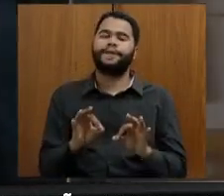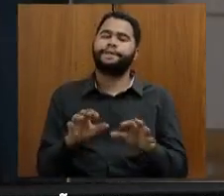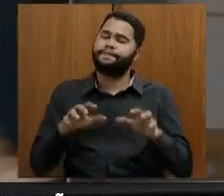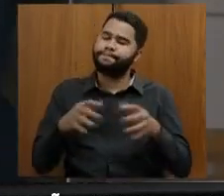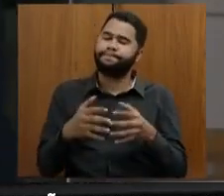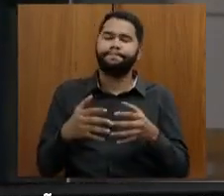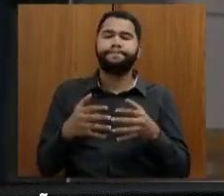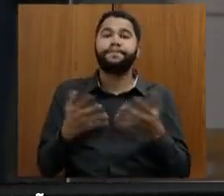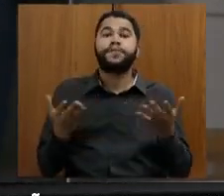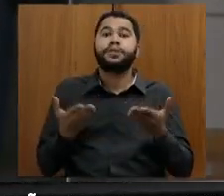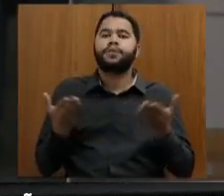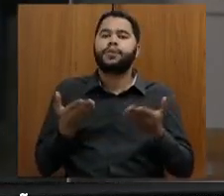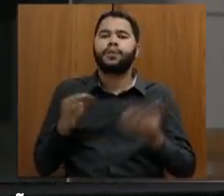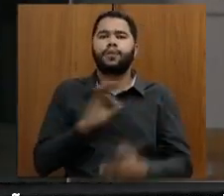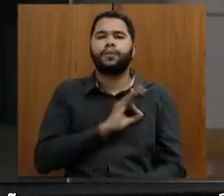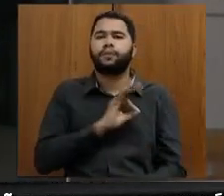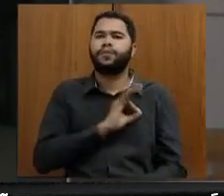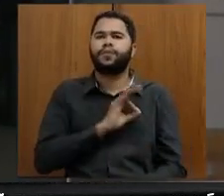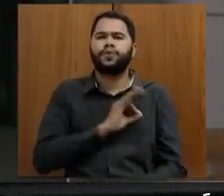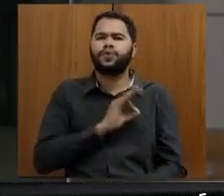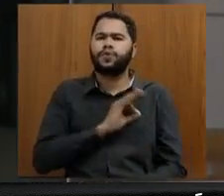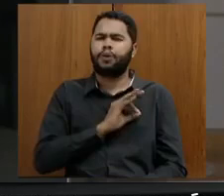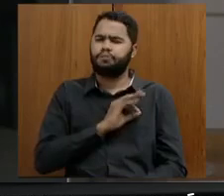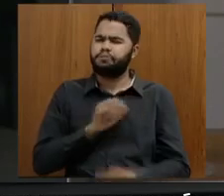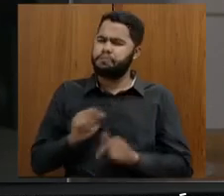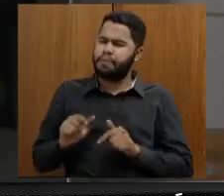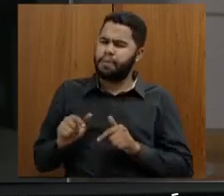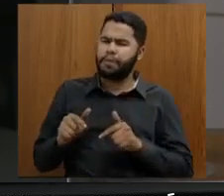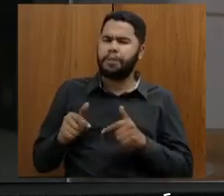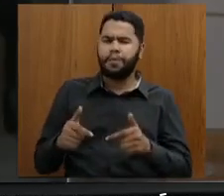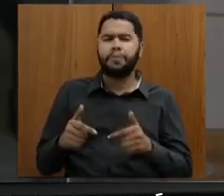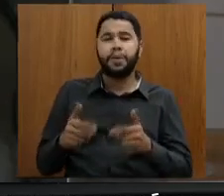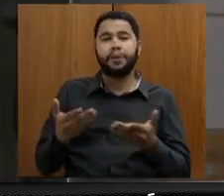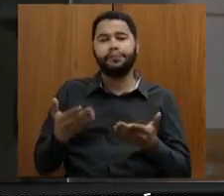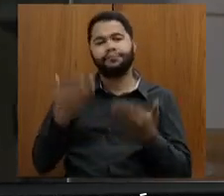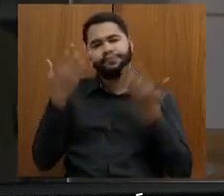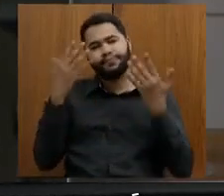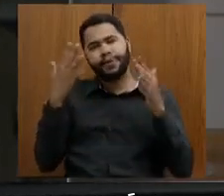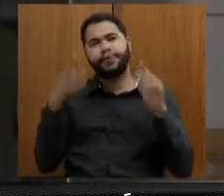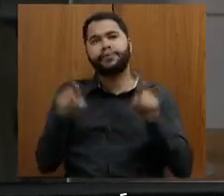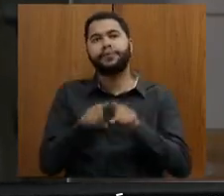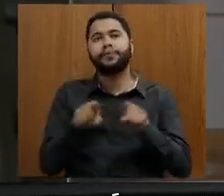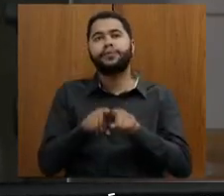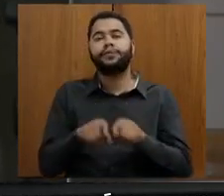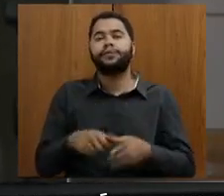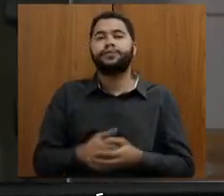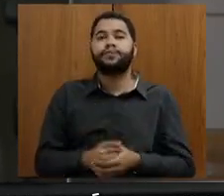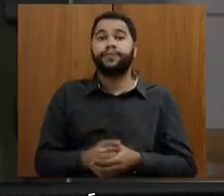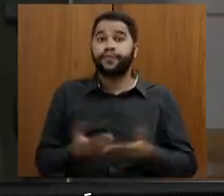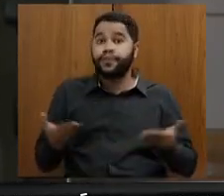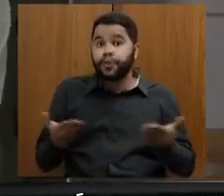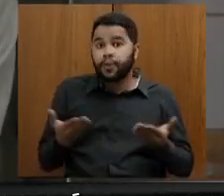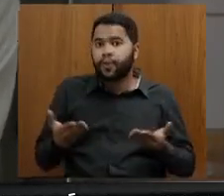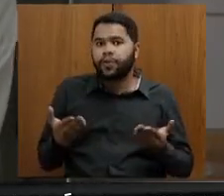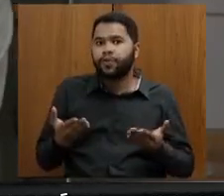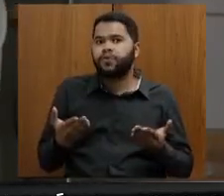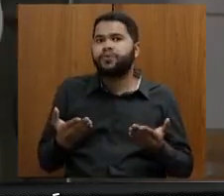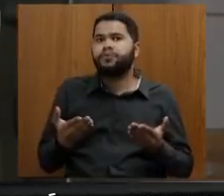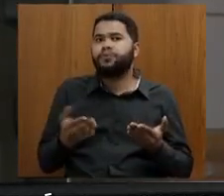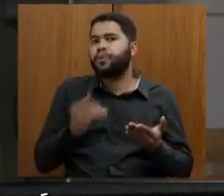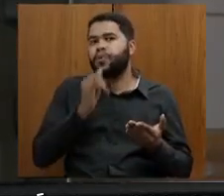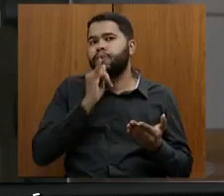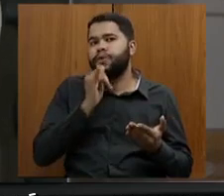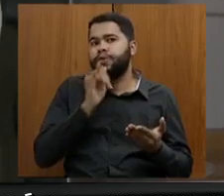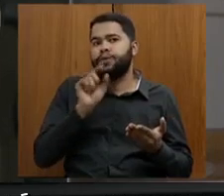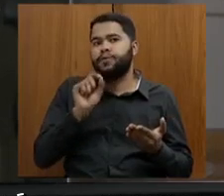segundo erros policiais agora então assim guerreiros mesmo então parabéns e fica no céu hoje um exemplo por exemplo